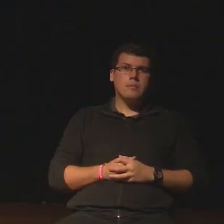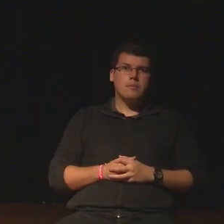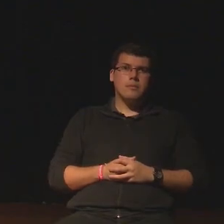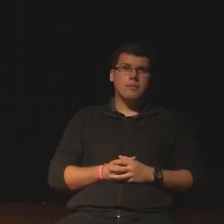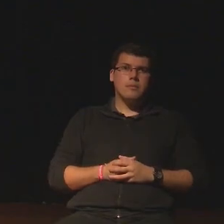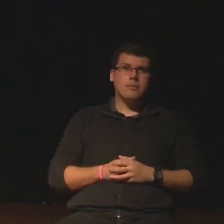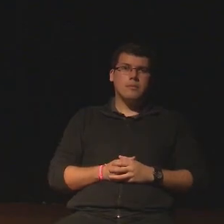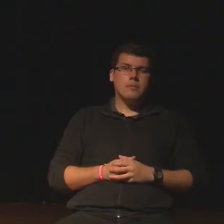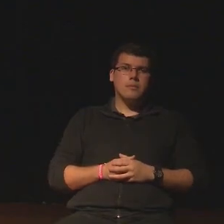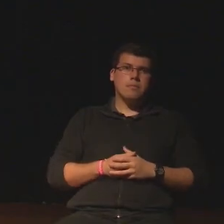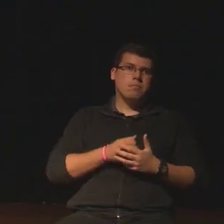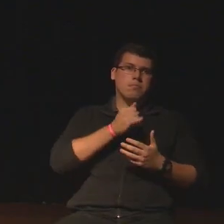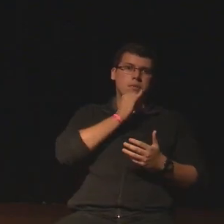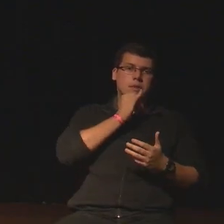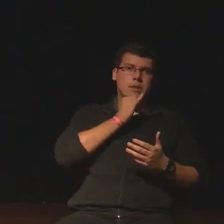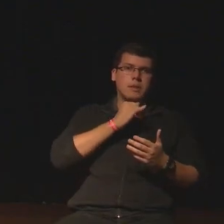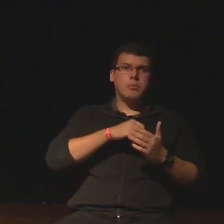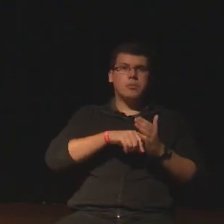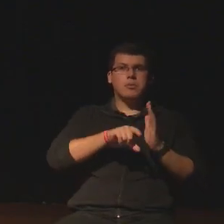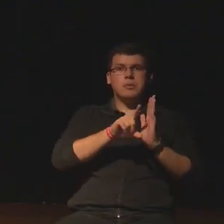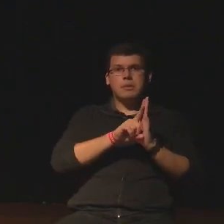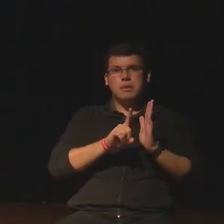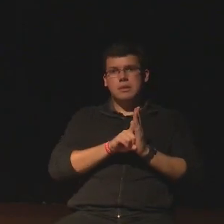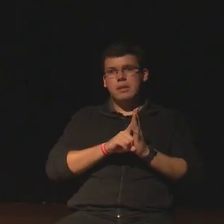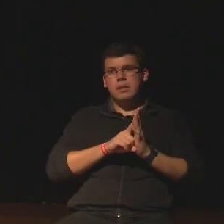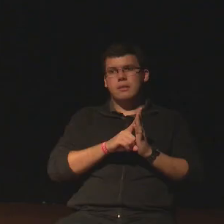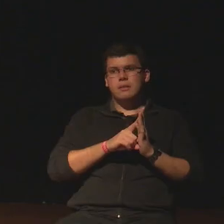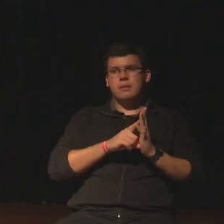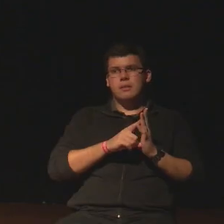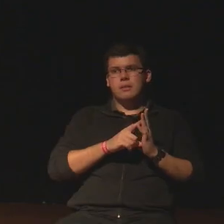em âmbito de licenças, em âmbito de